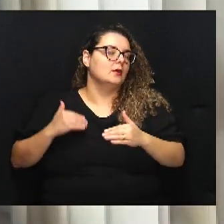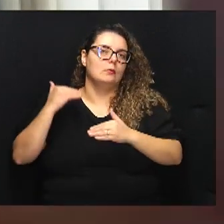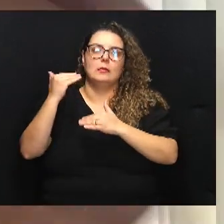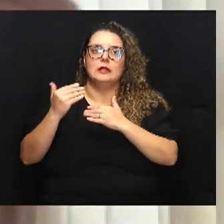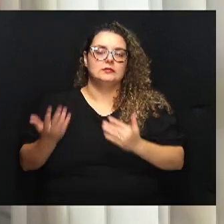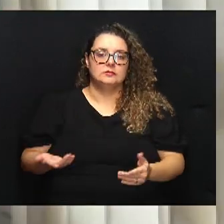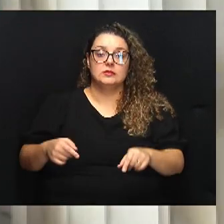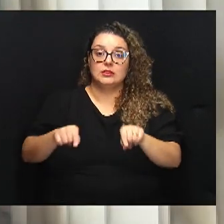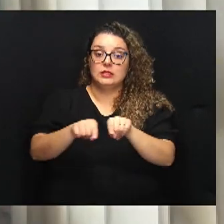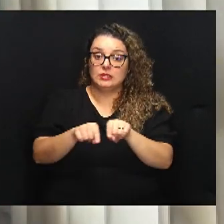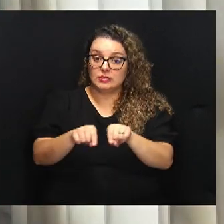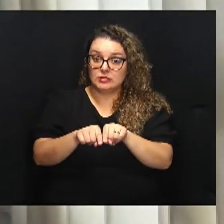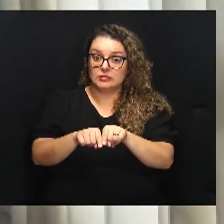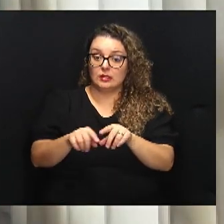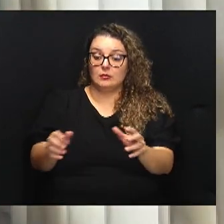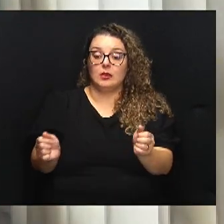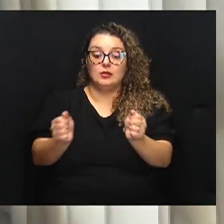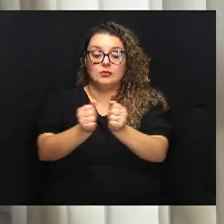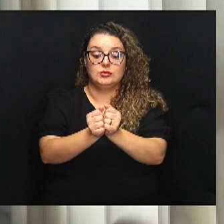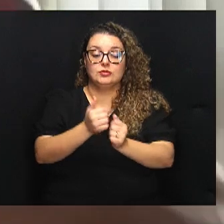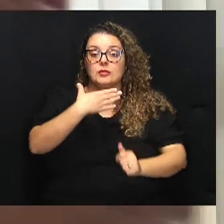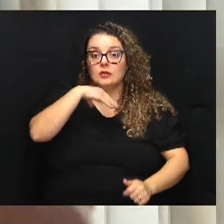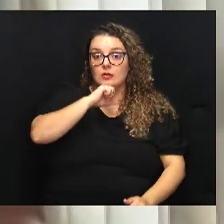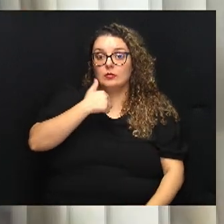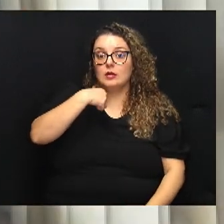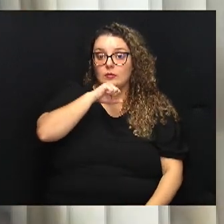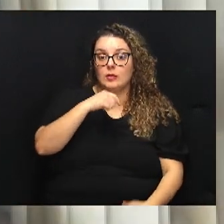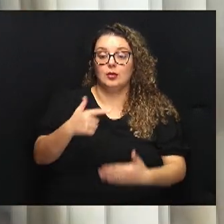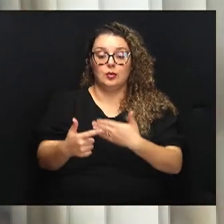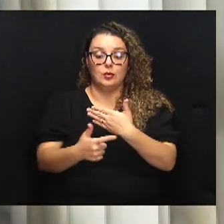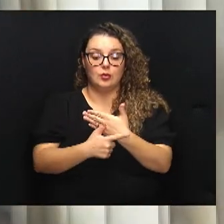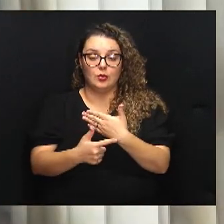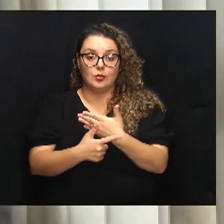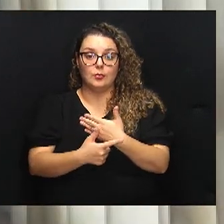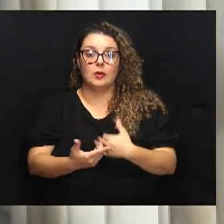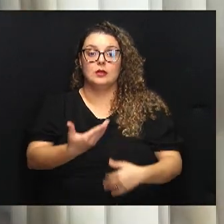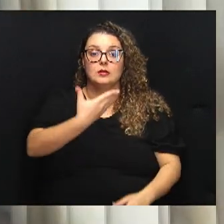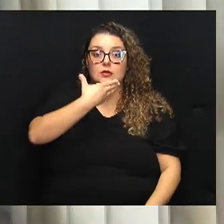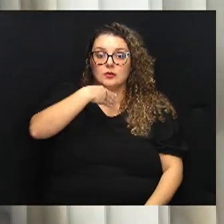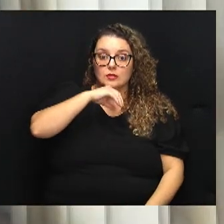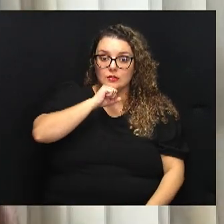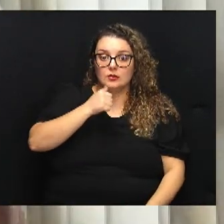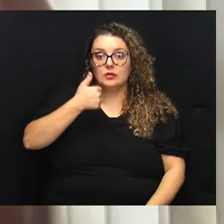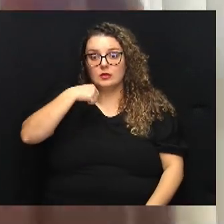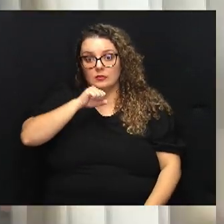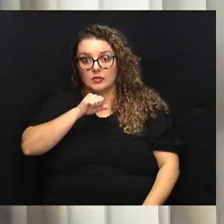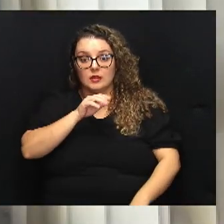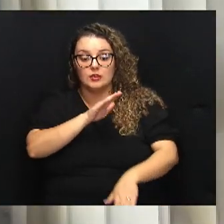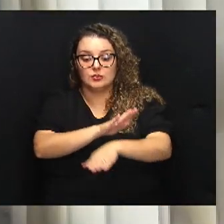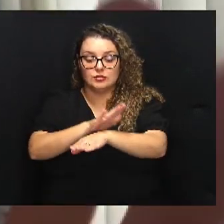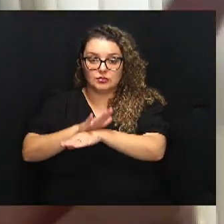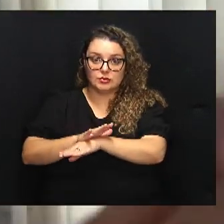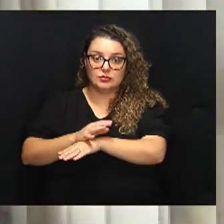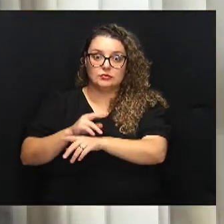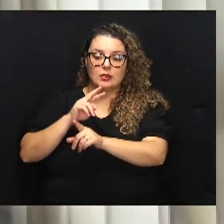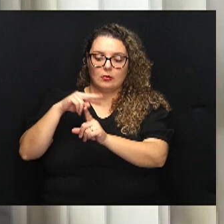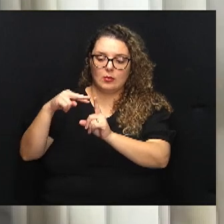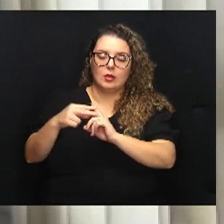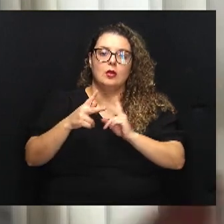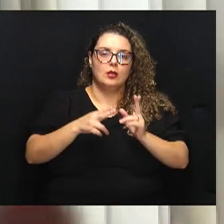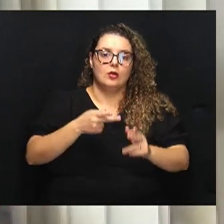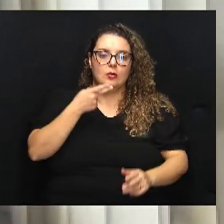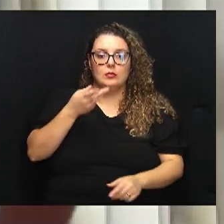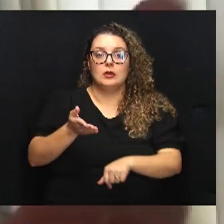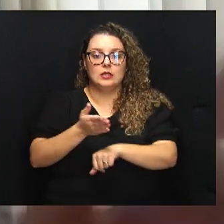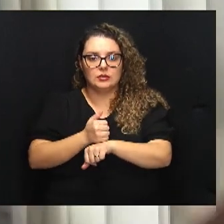e também colocar junto aos pais o papel dos pais na ajuda dessas observações, como eu falei